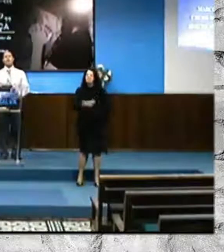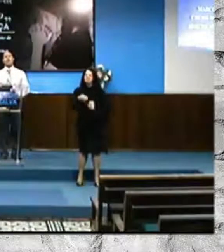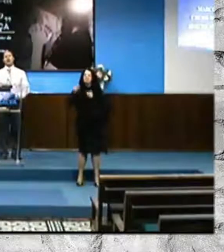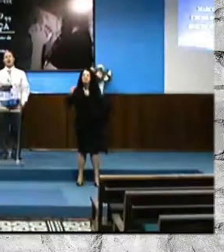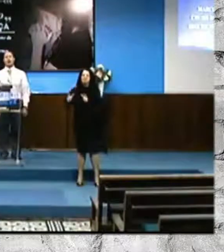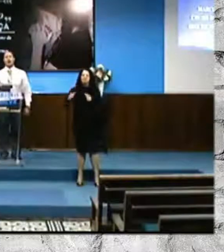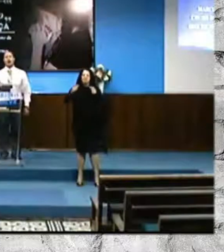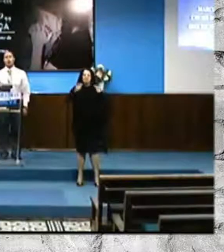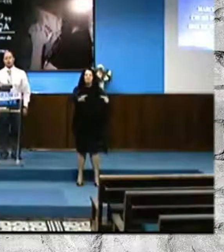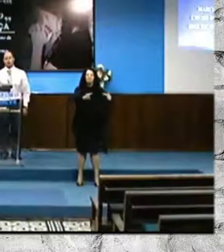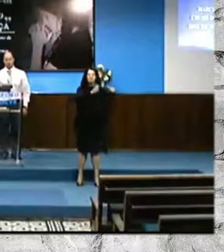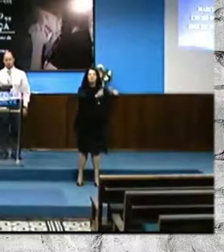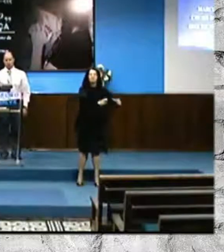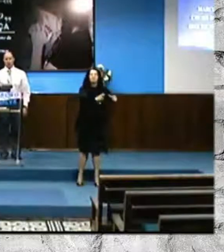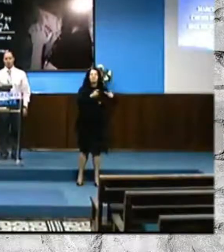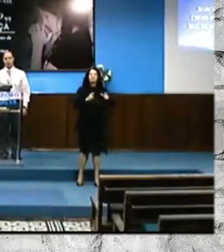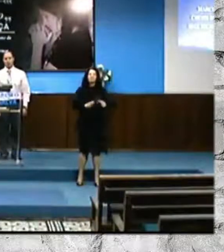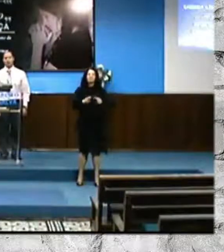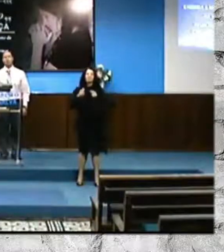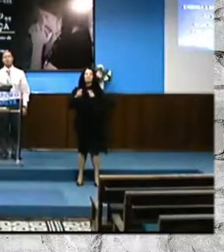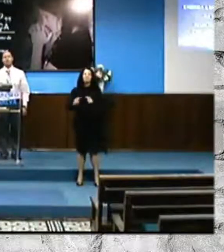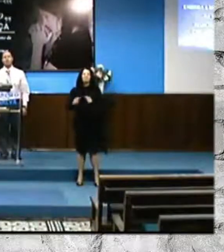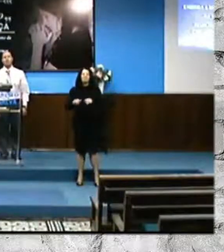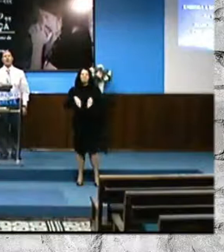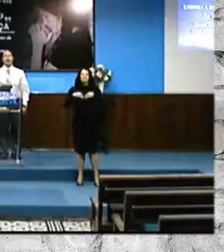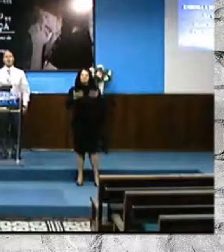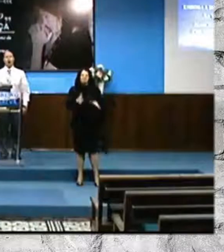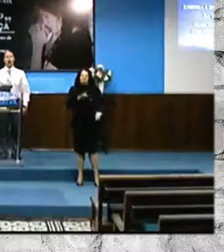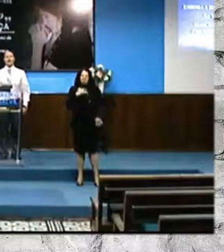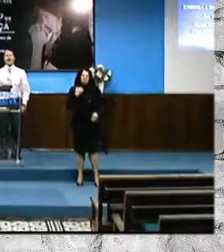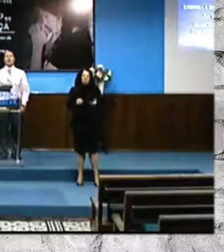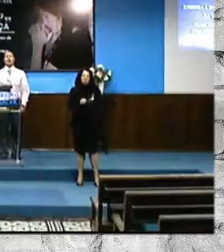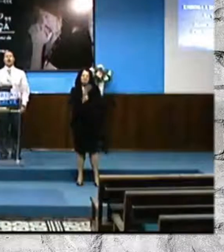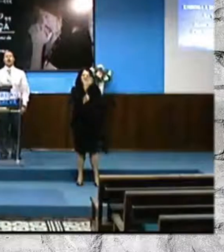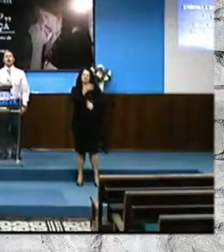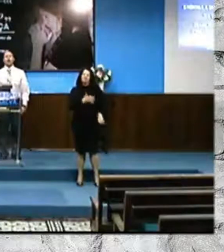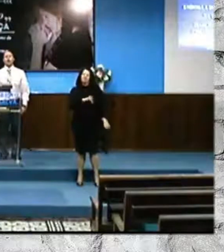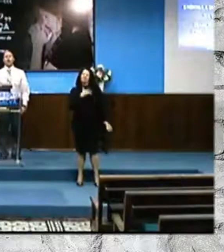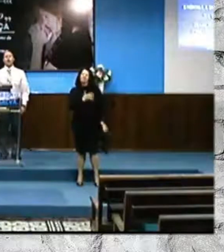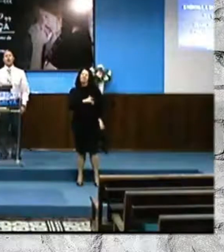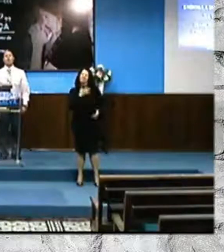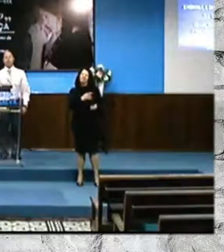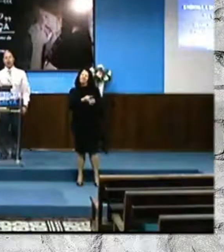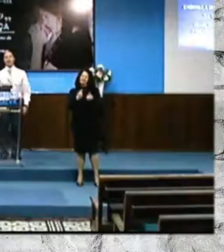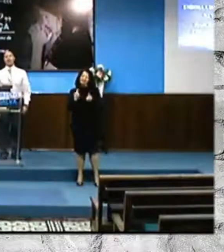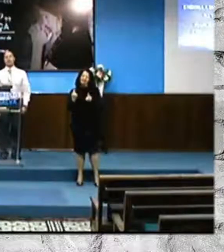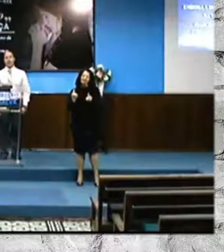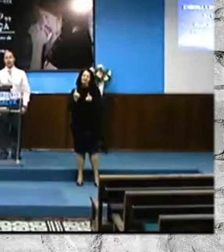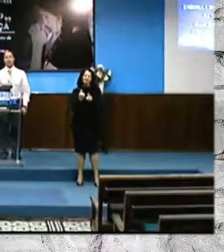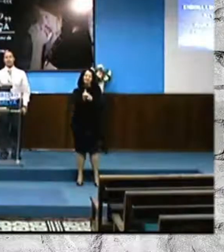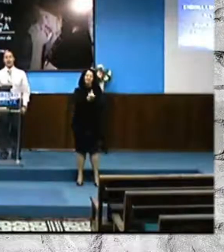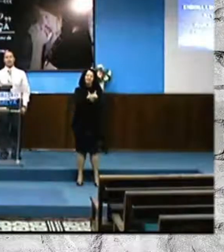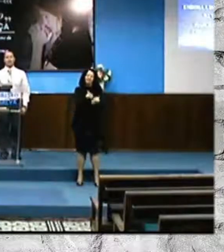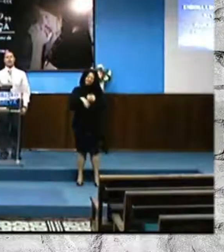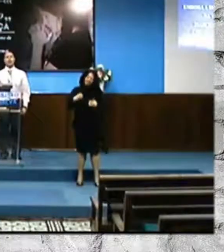seguiremos seja onde for. Embora a dor nos cerque